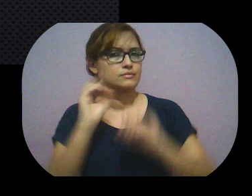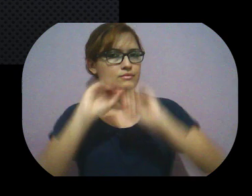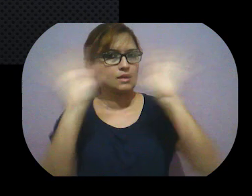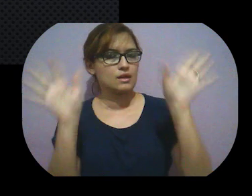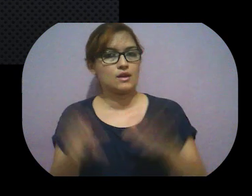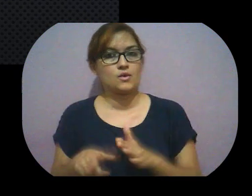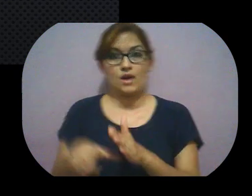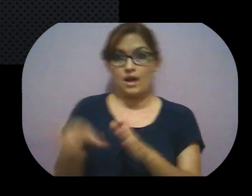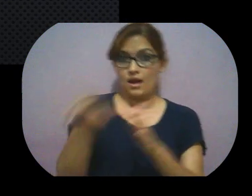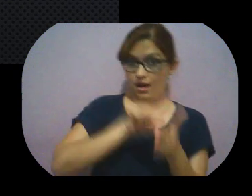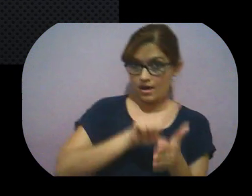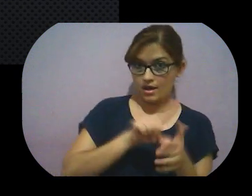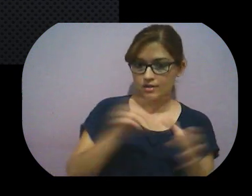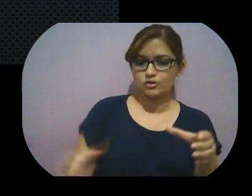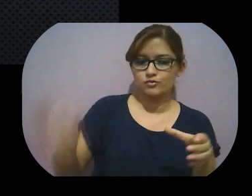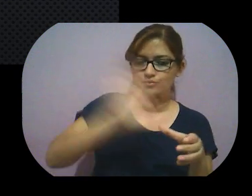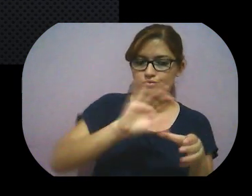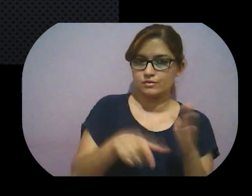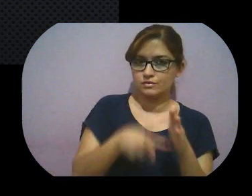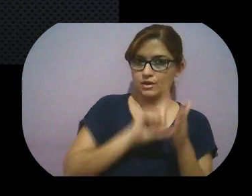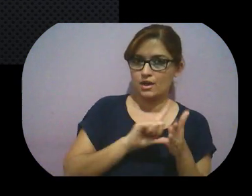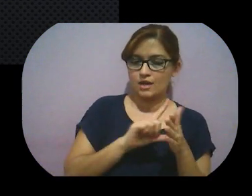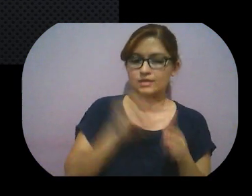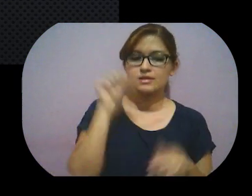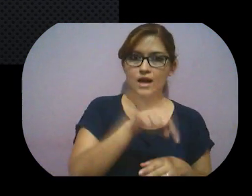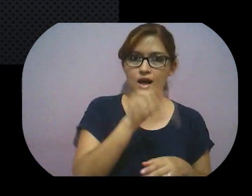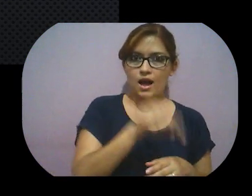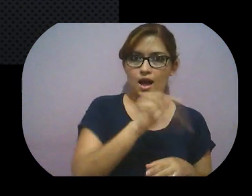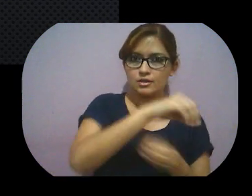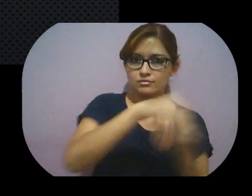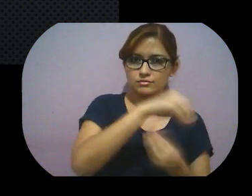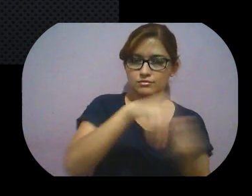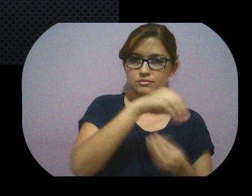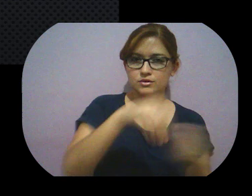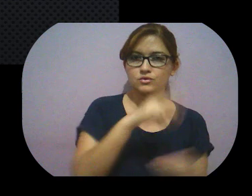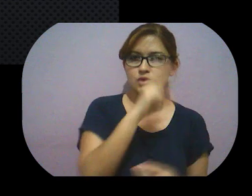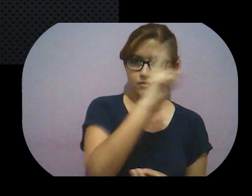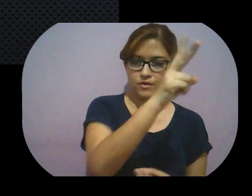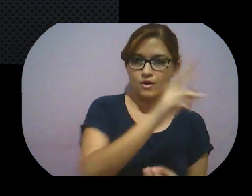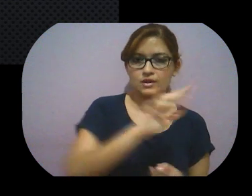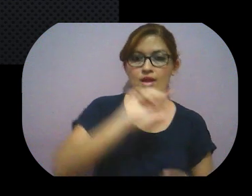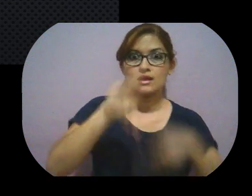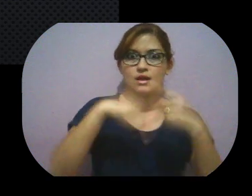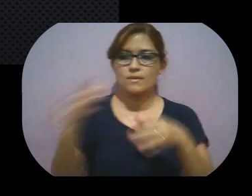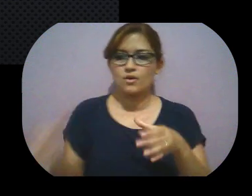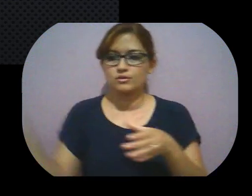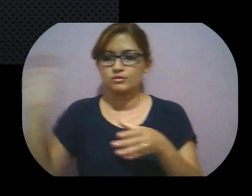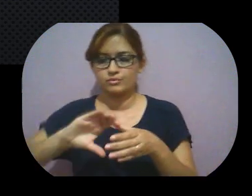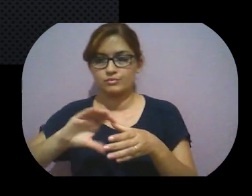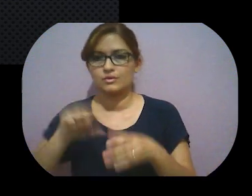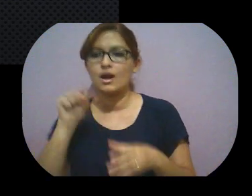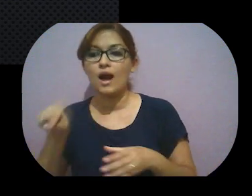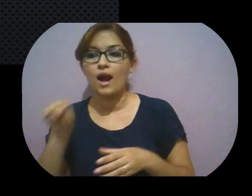melhor. Antes da diluição, a solução a gente diz que está concentrada. Após a diluição, a gente diz que a